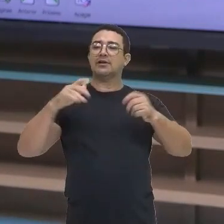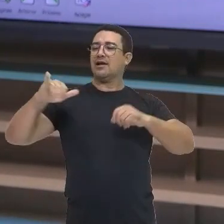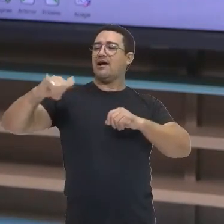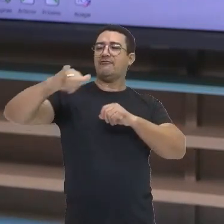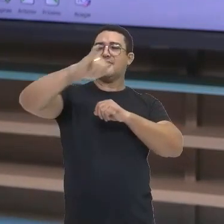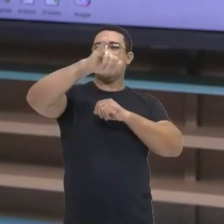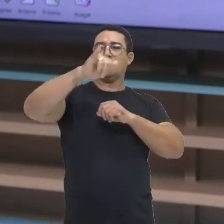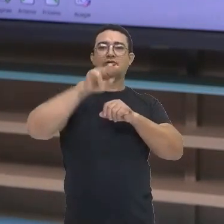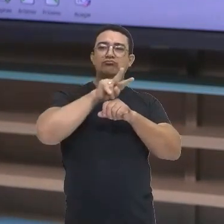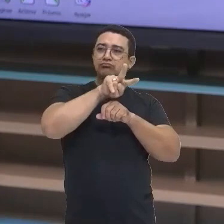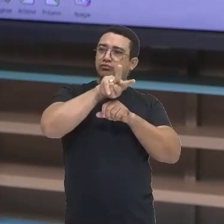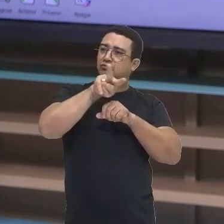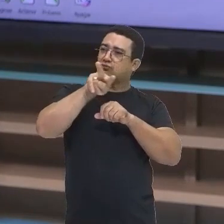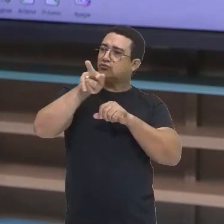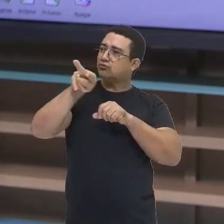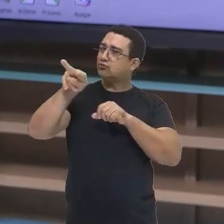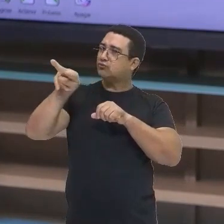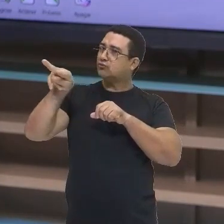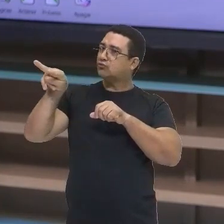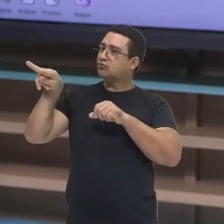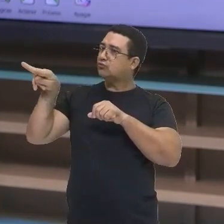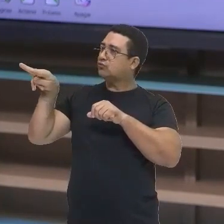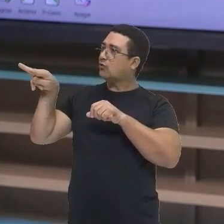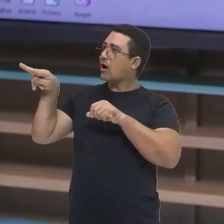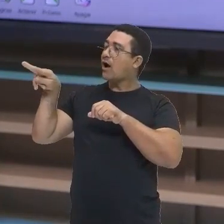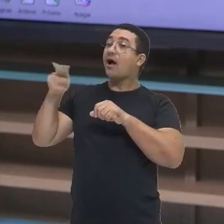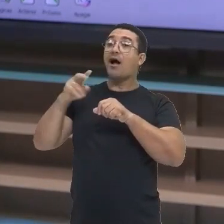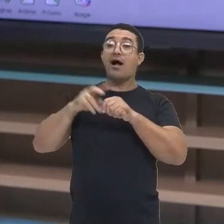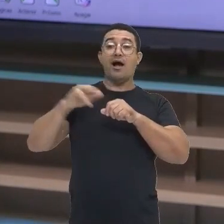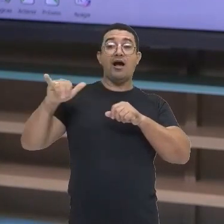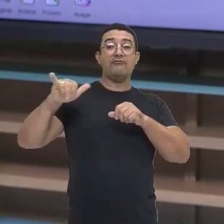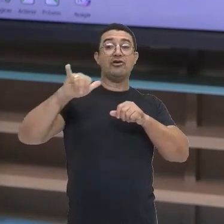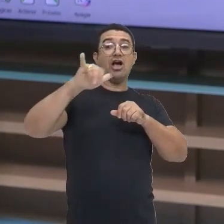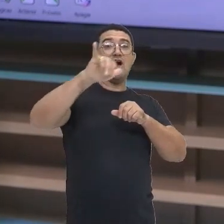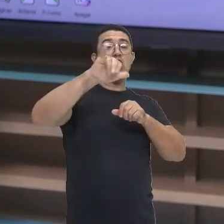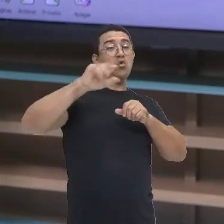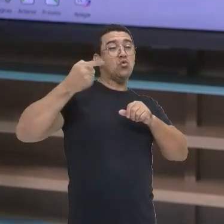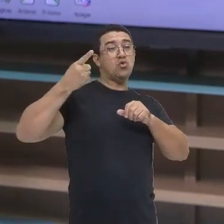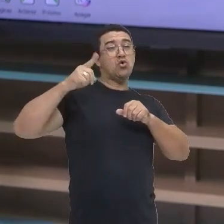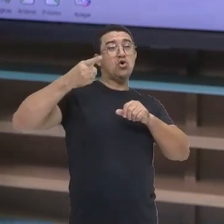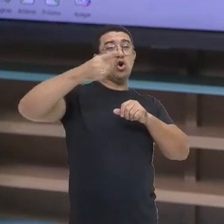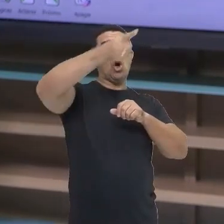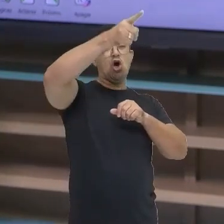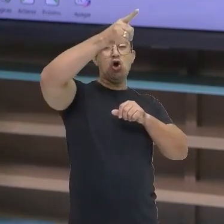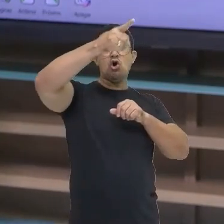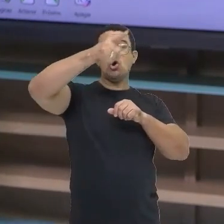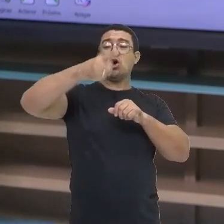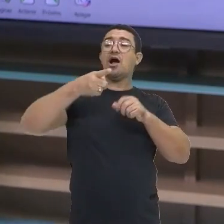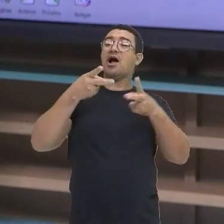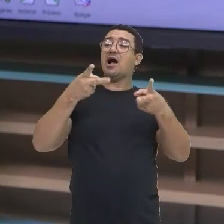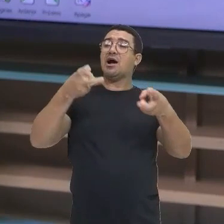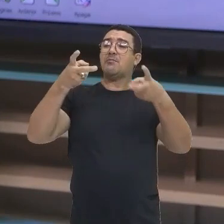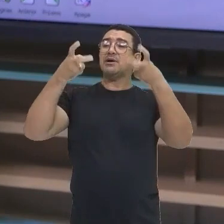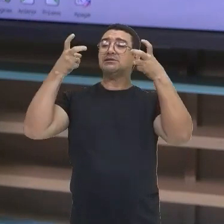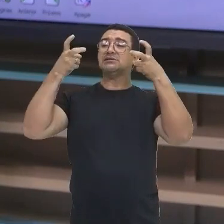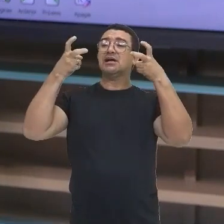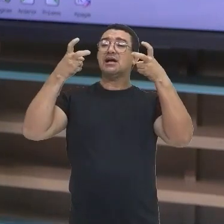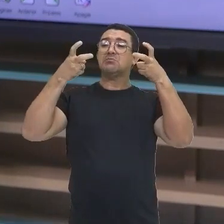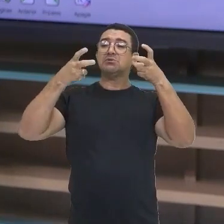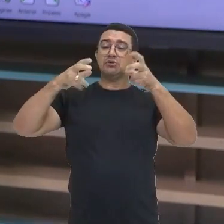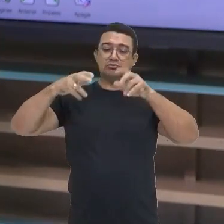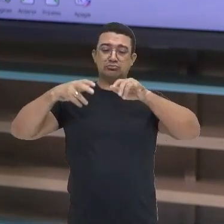muitos detalhes. Quanto mais você vai se distanciando, mais você vai observando uma